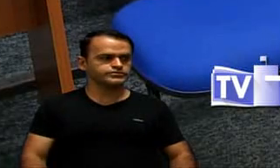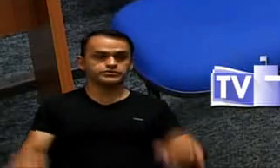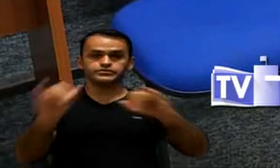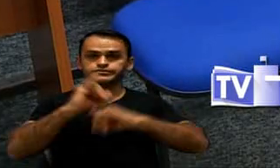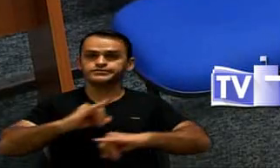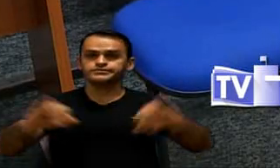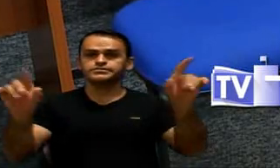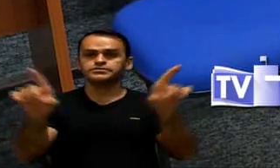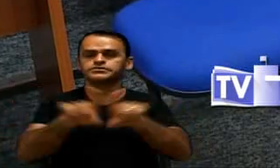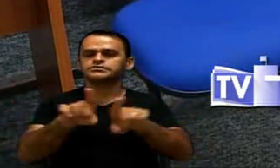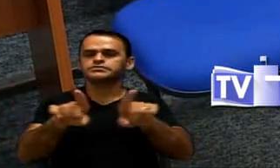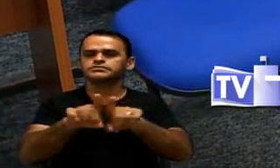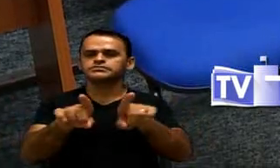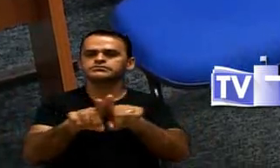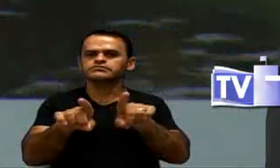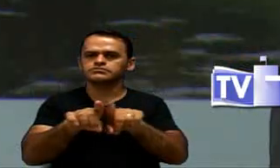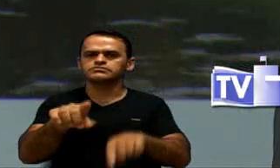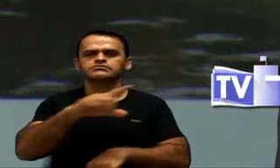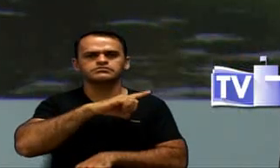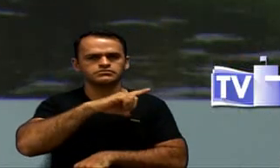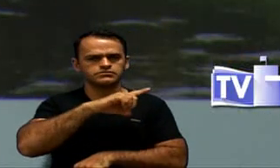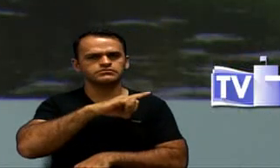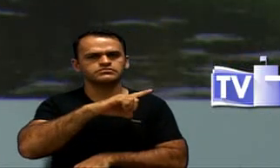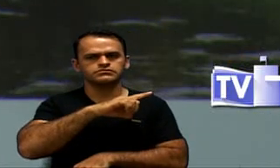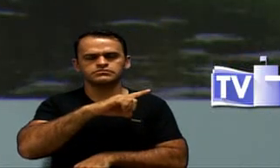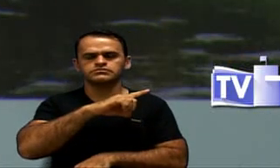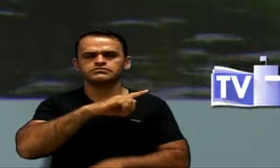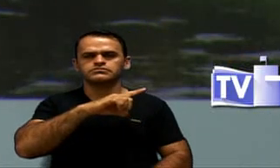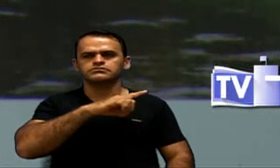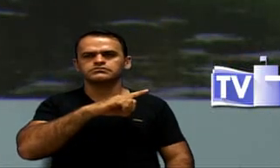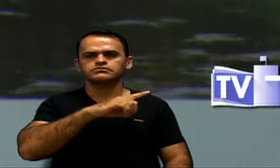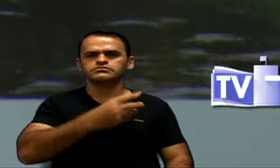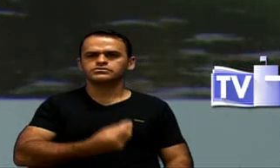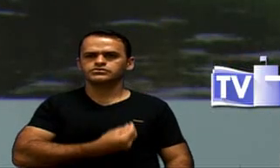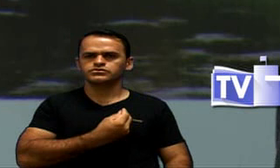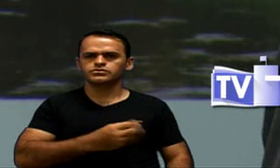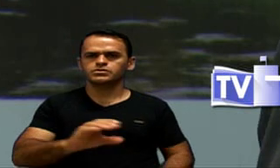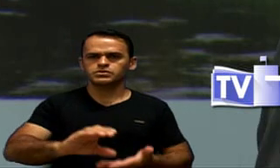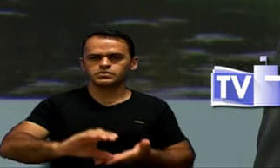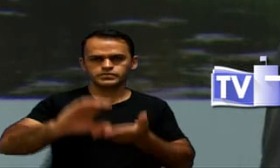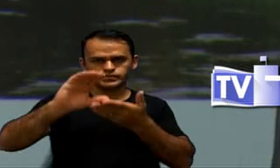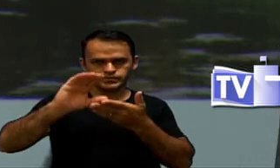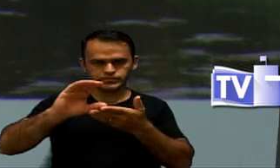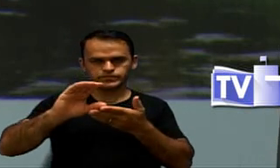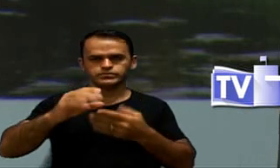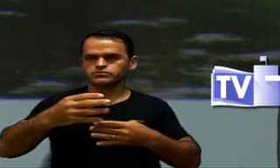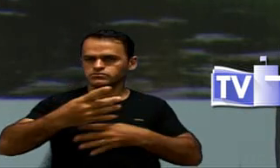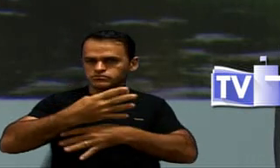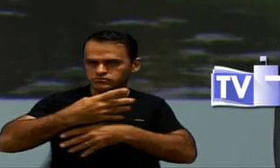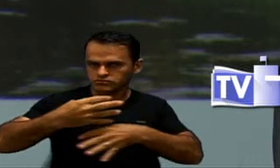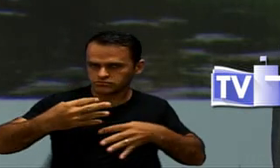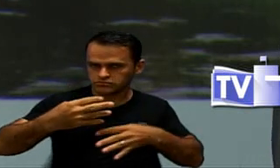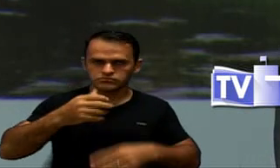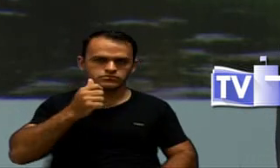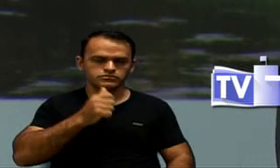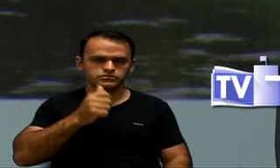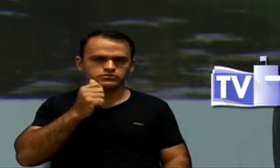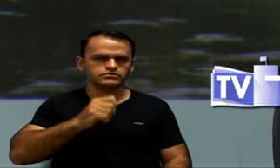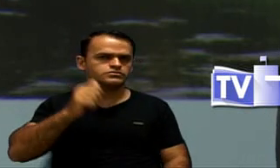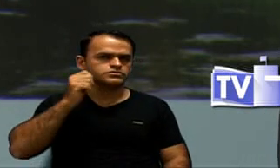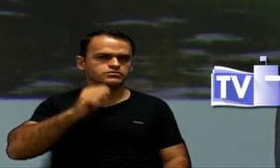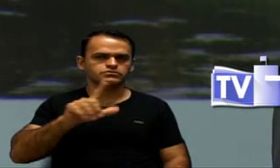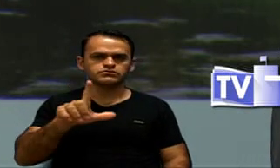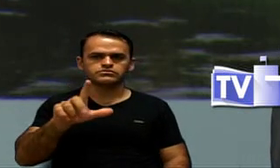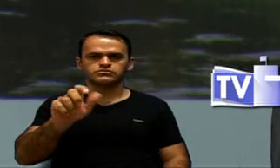Registramos ainda a presença das integrantes do Conselho Municipal da Mulher, da